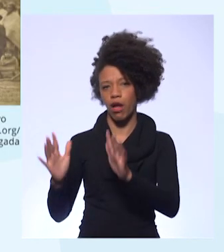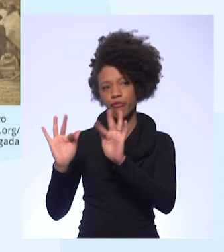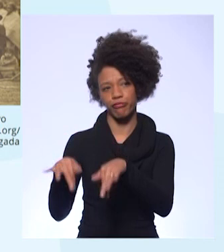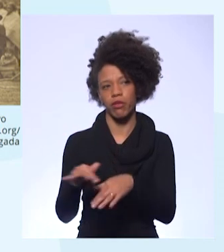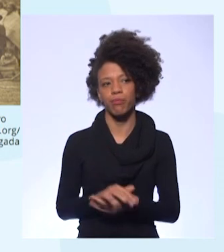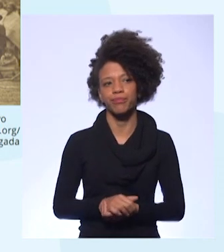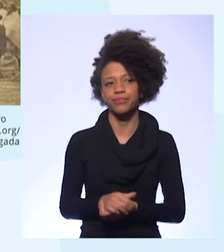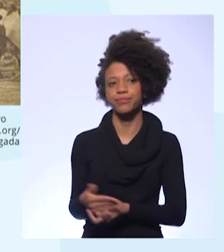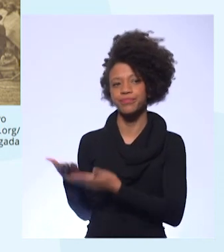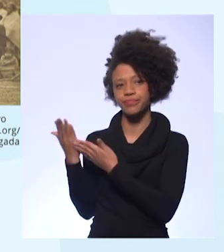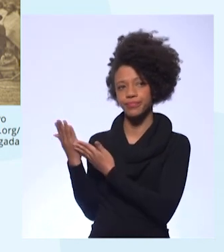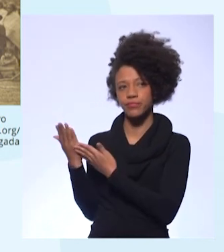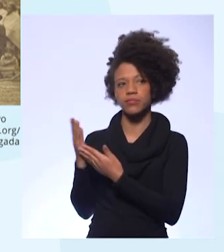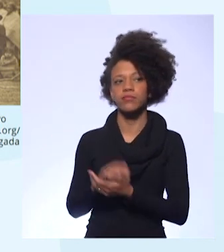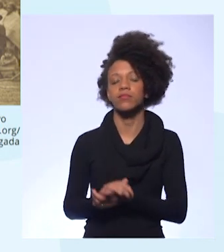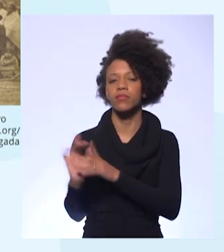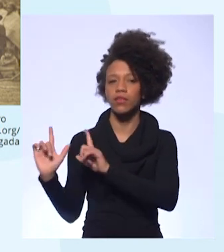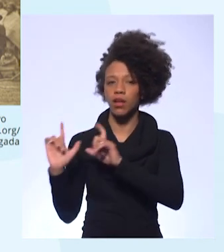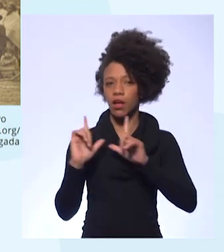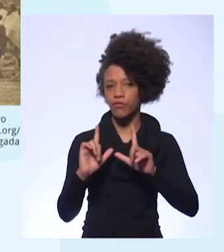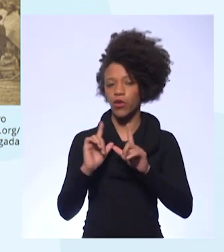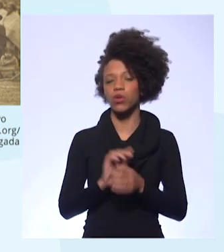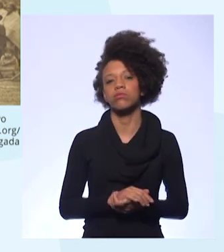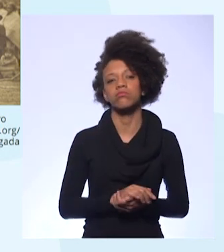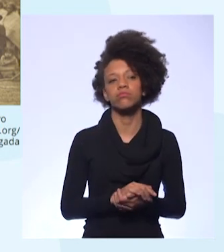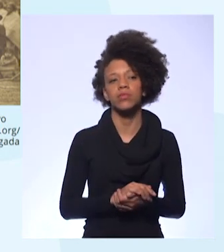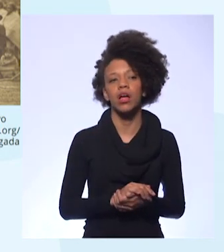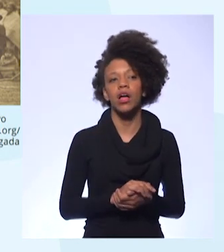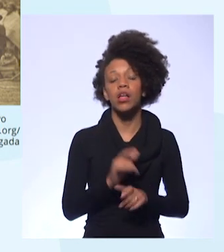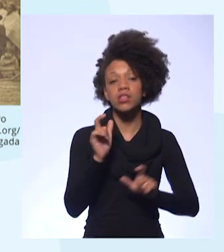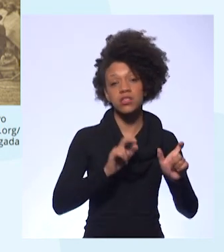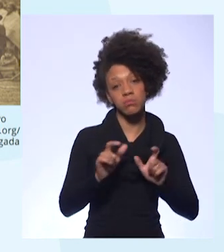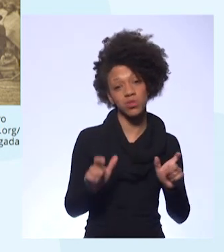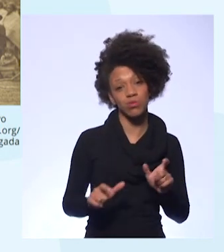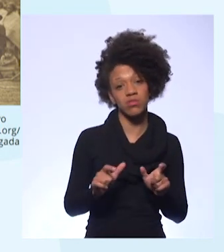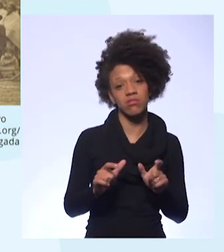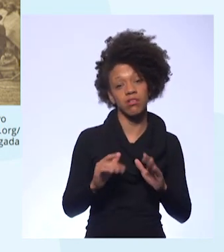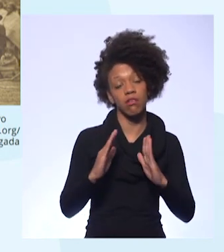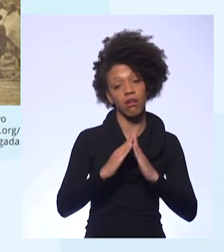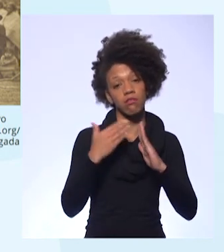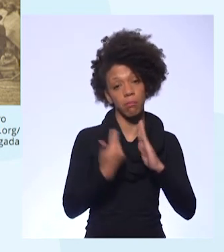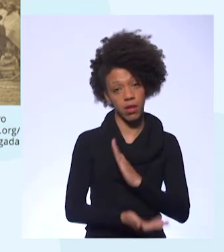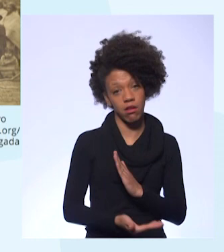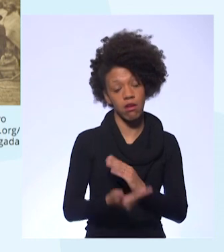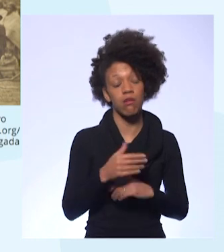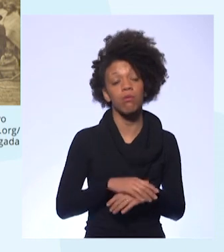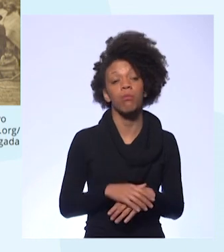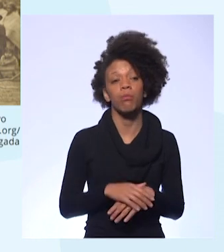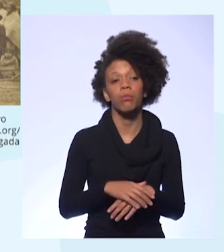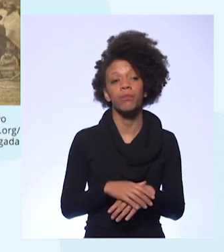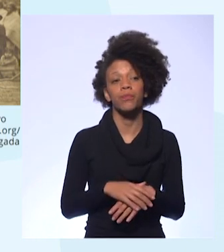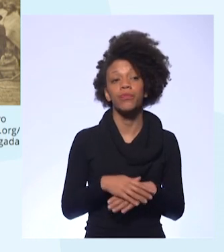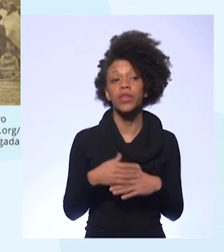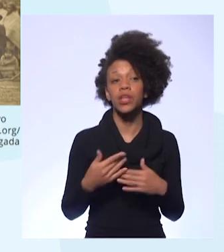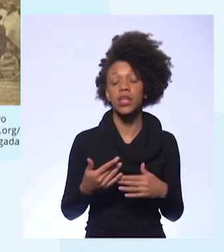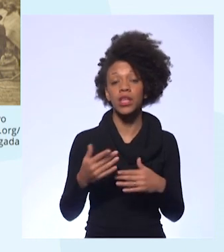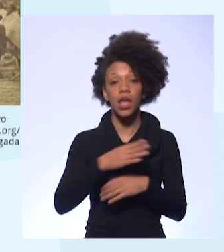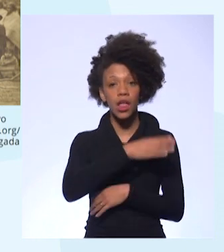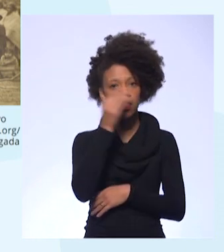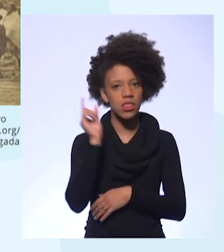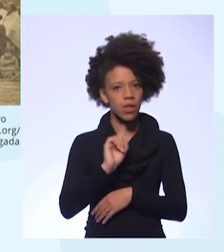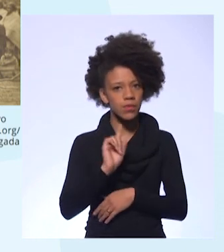final Aqui nós temos cenas da de desabrigadas durante a guerra do Paraguai e não